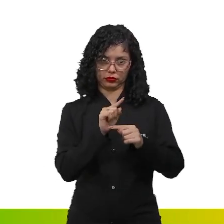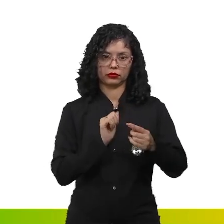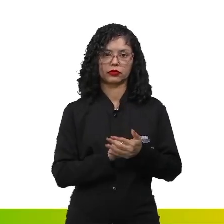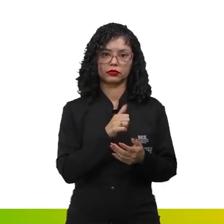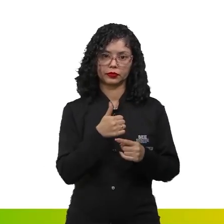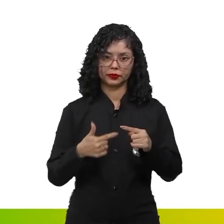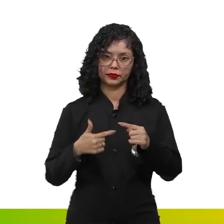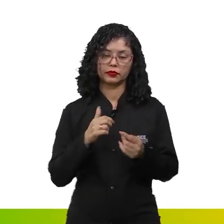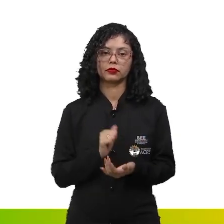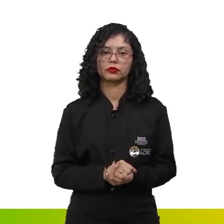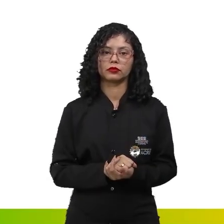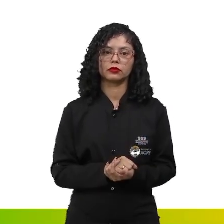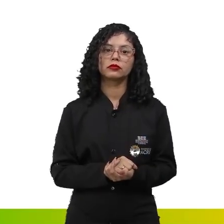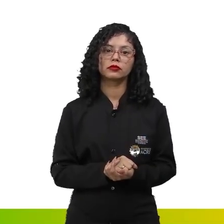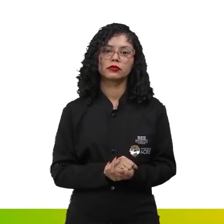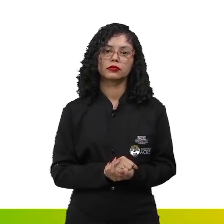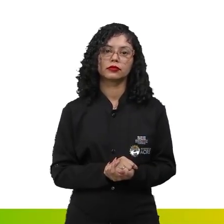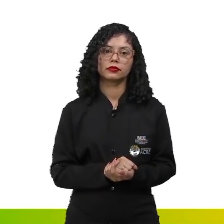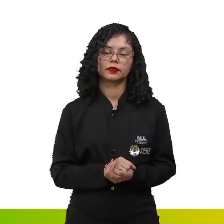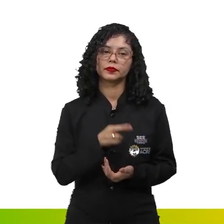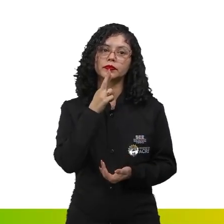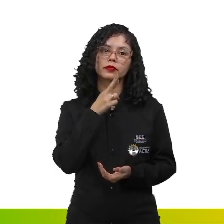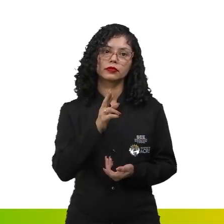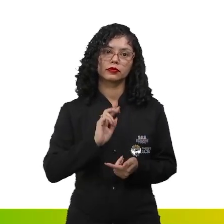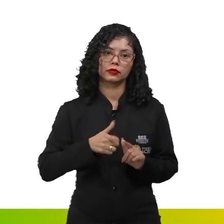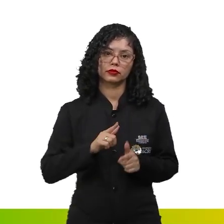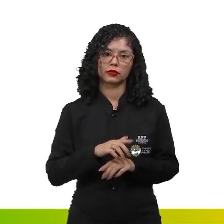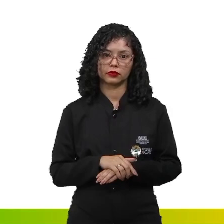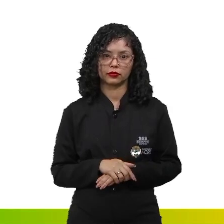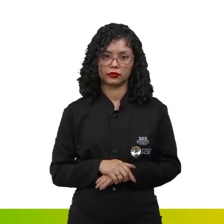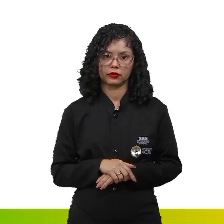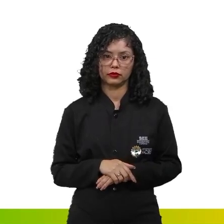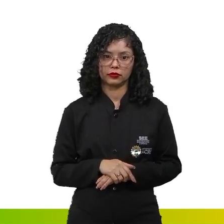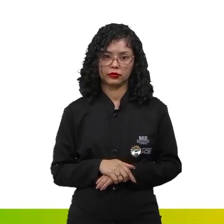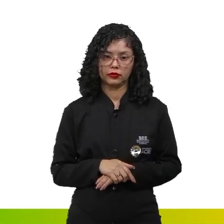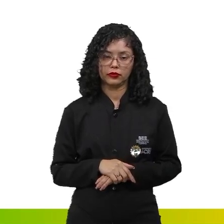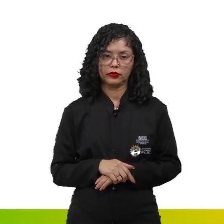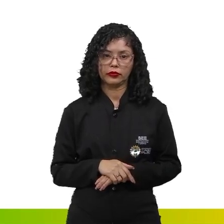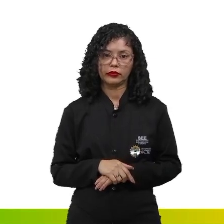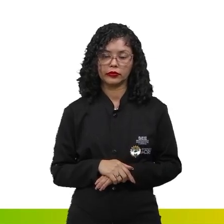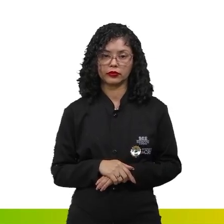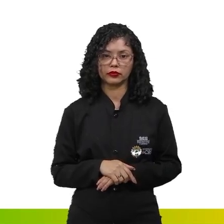dividido por 12. E nós vamos ter como resultado